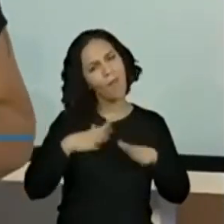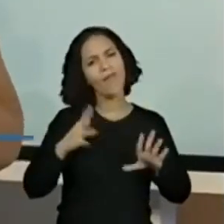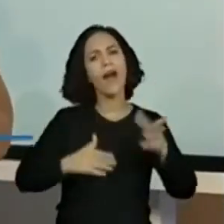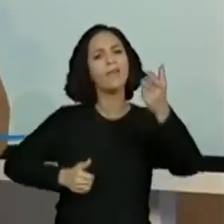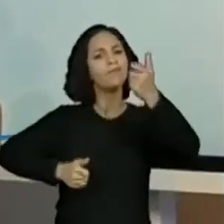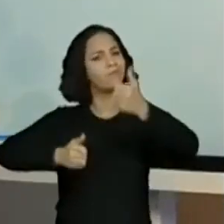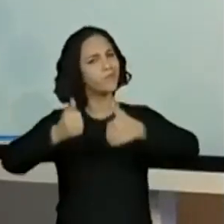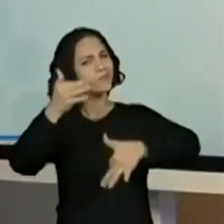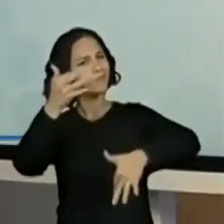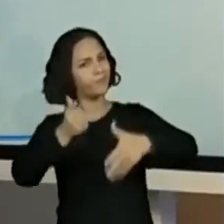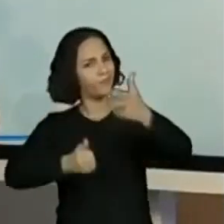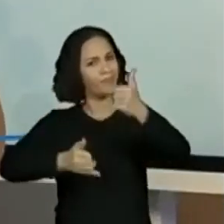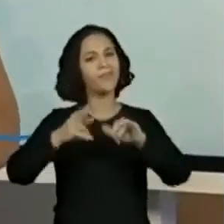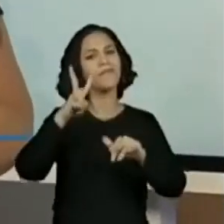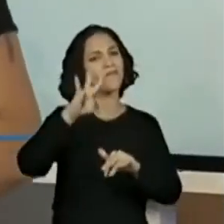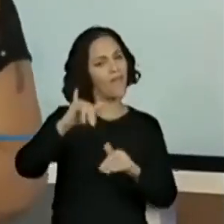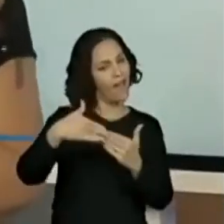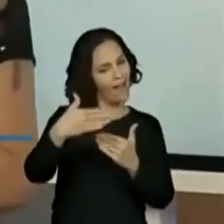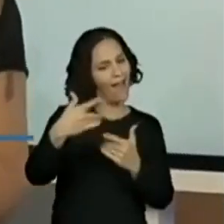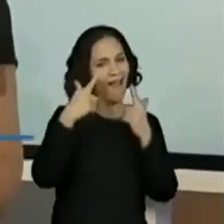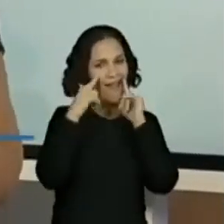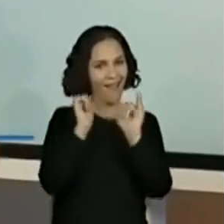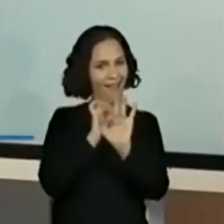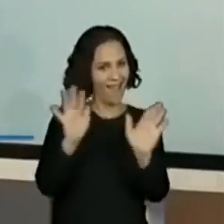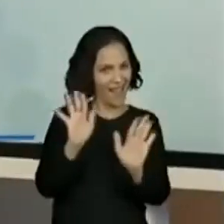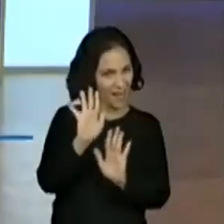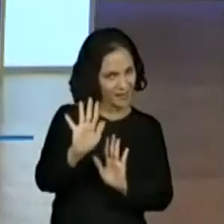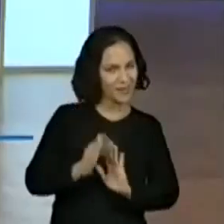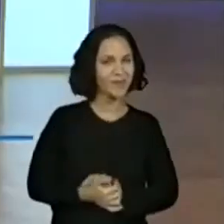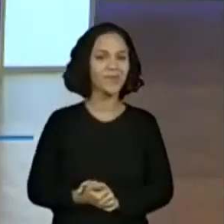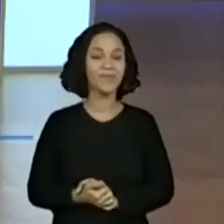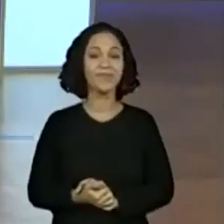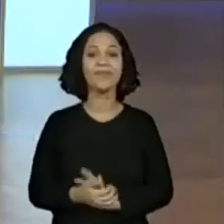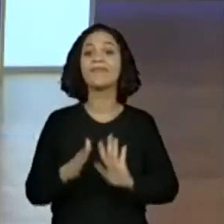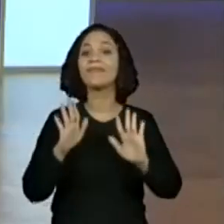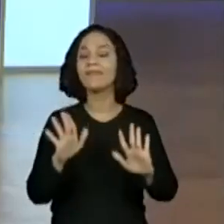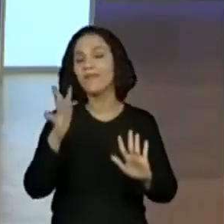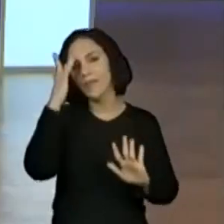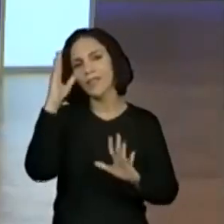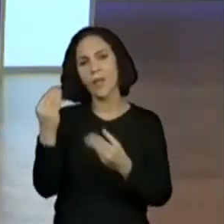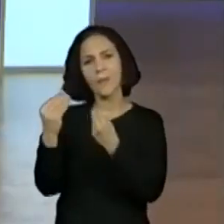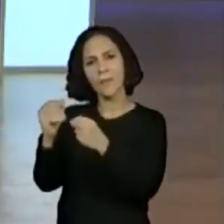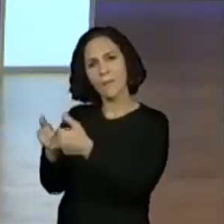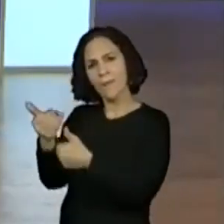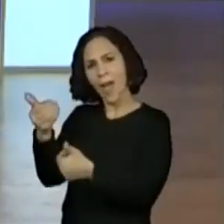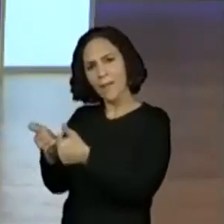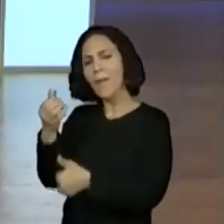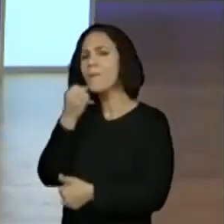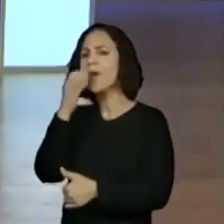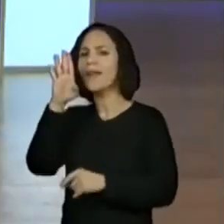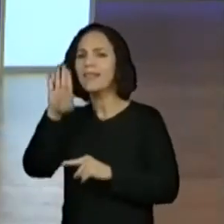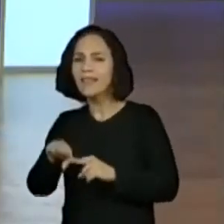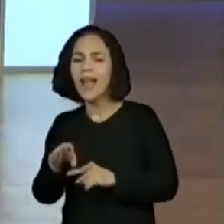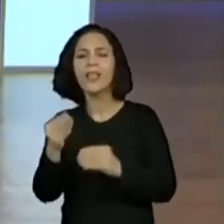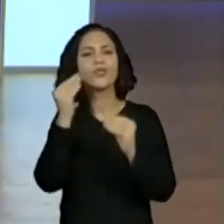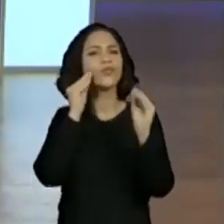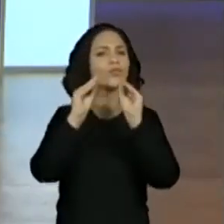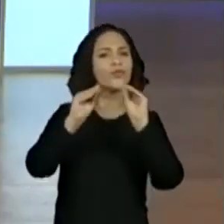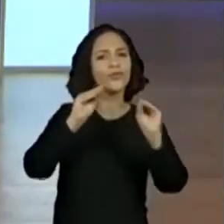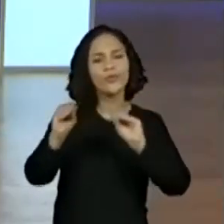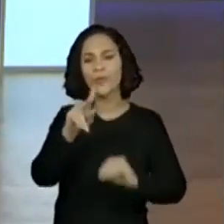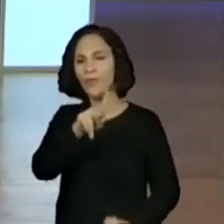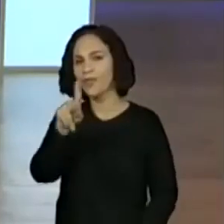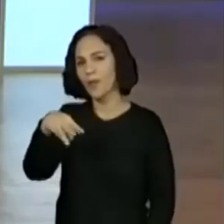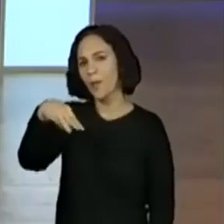esclarecimentos. É isso mesmo. Bom, o pessoal já falando, boa tarde. Manda um beijo para a turma, professora